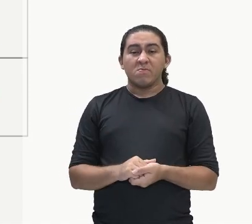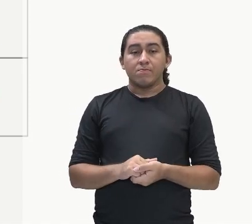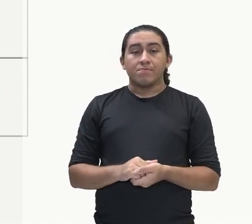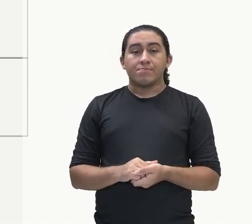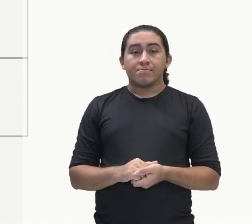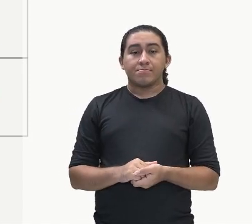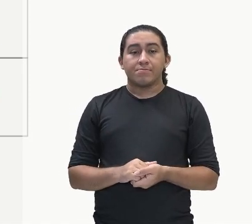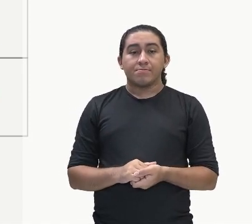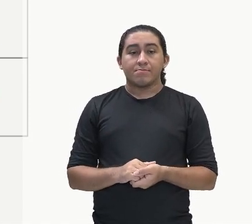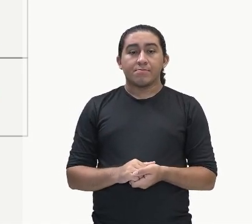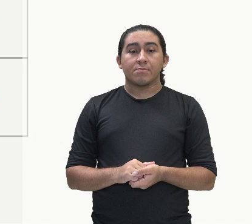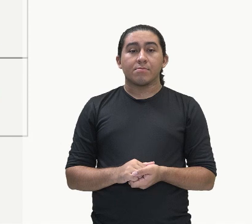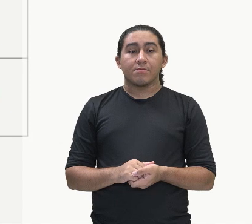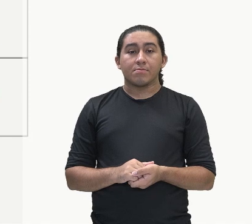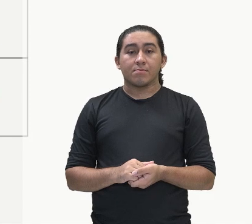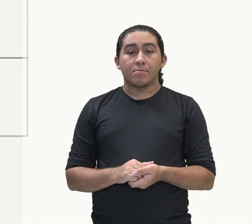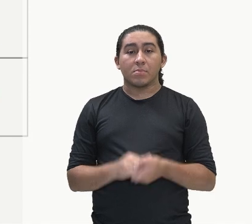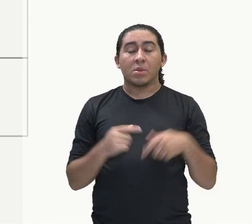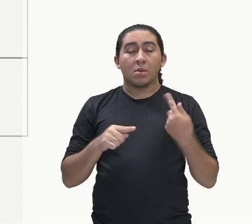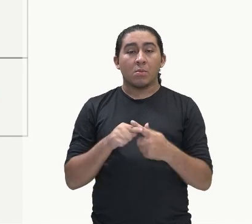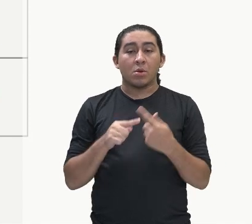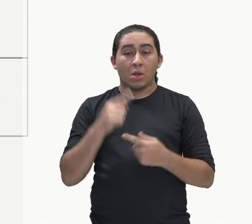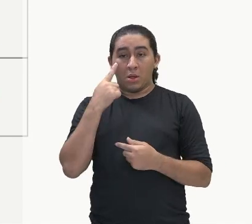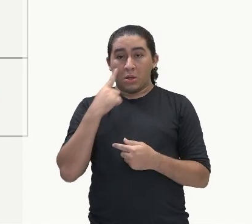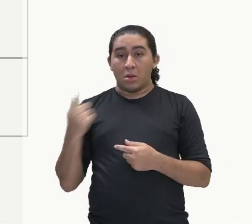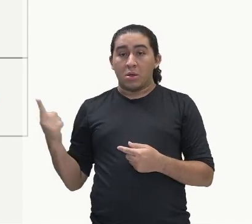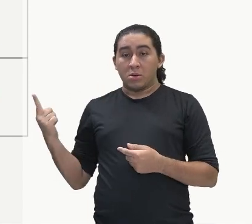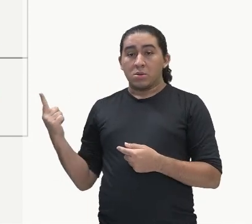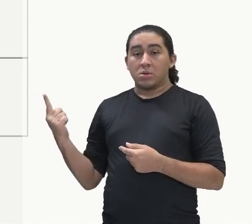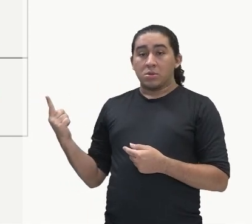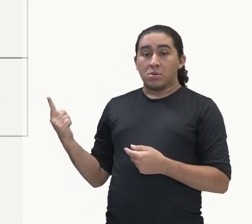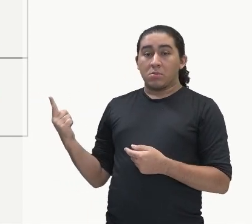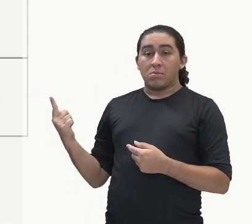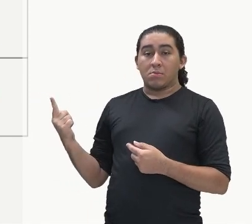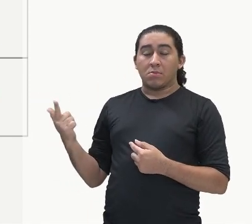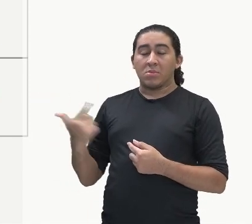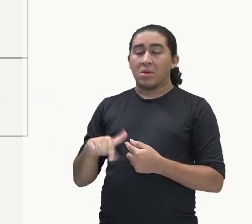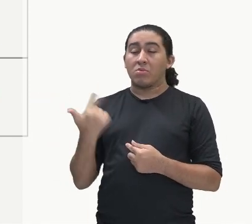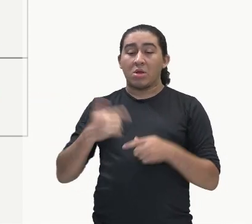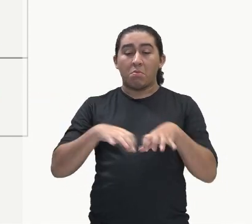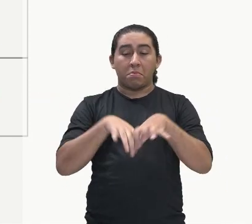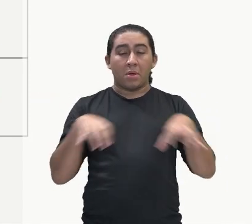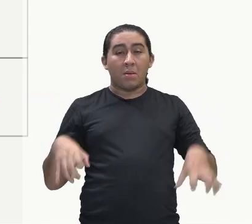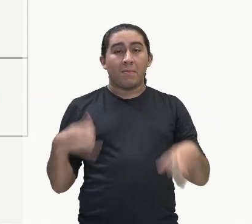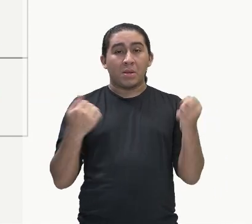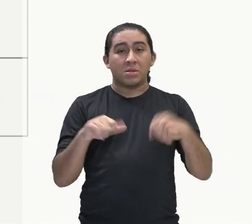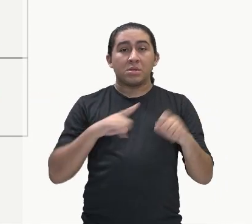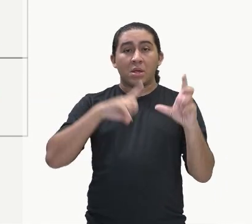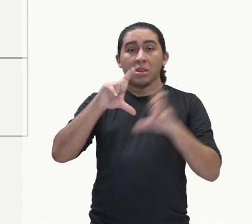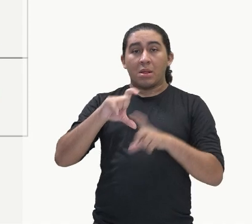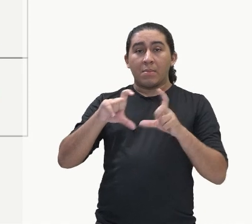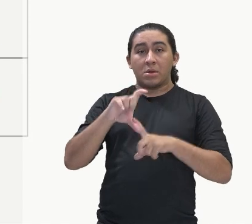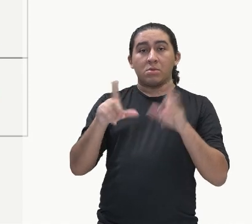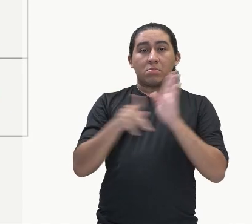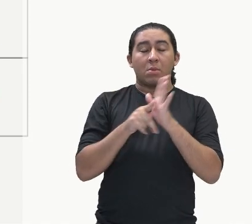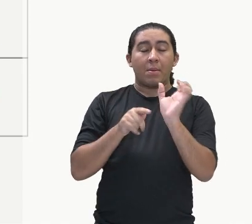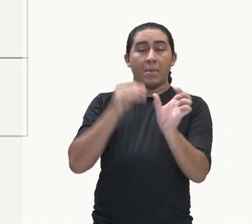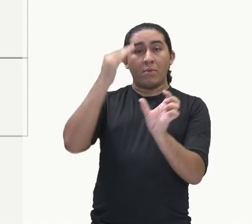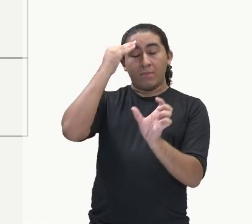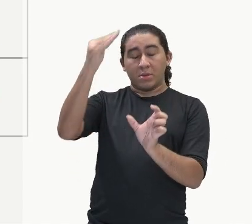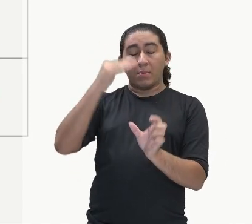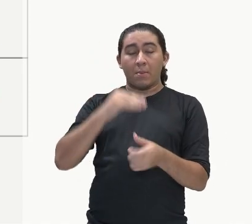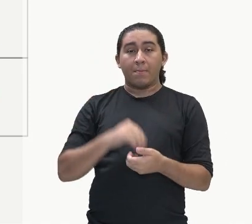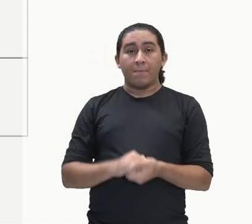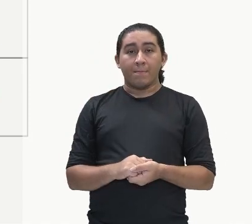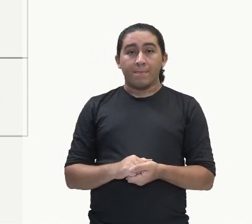a parassintética não tem como, né? Ela é dependente do radical, tem que estar ali, porque senão